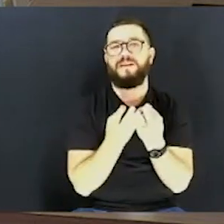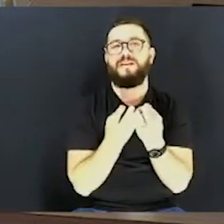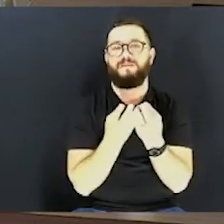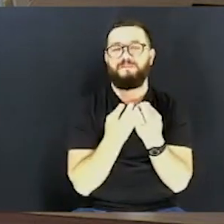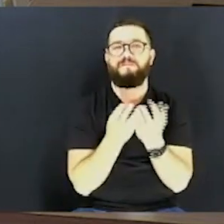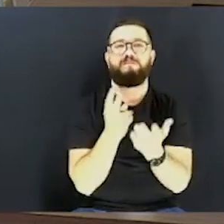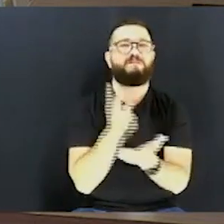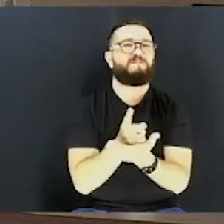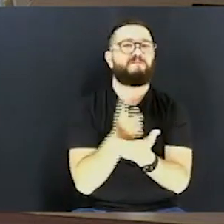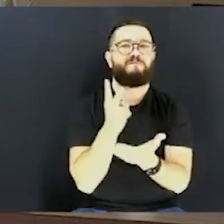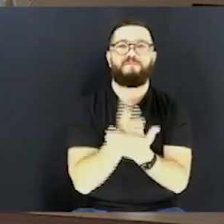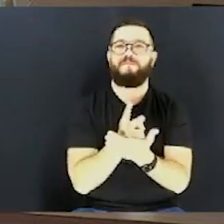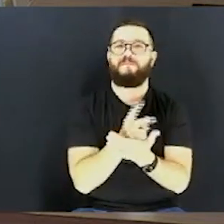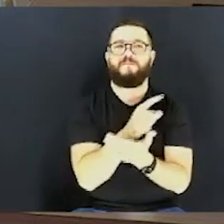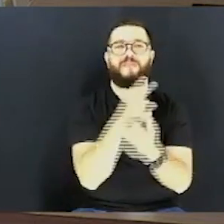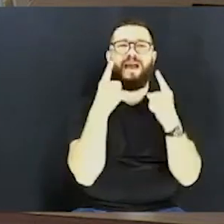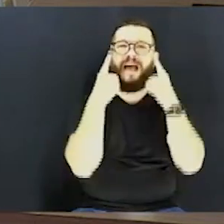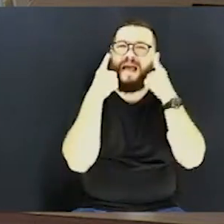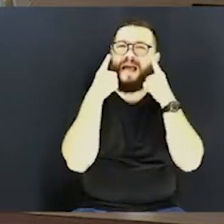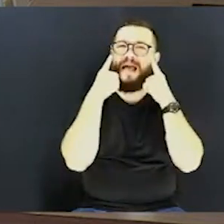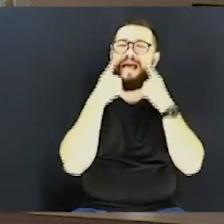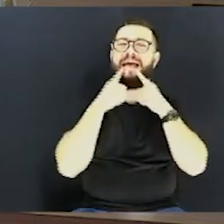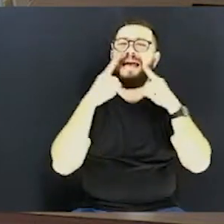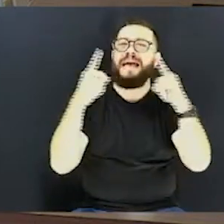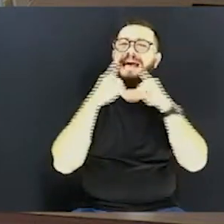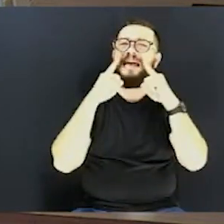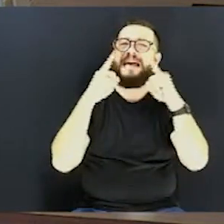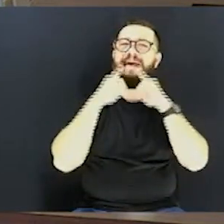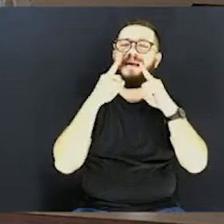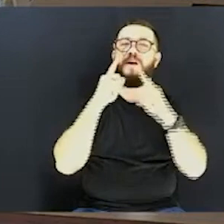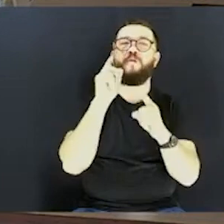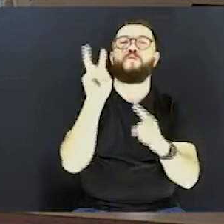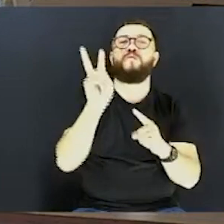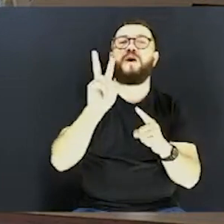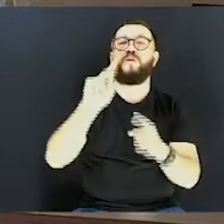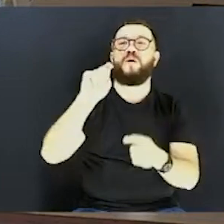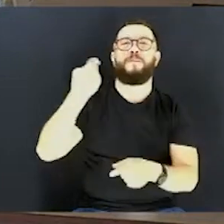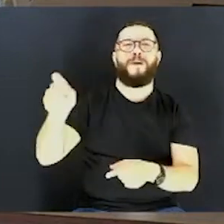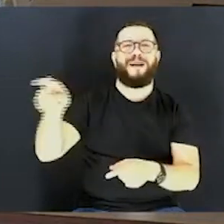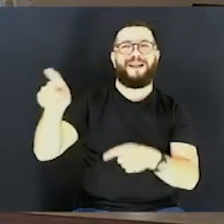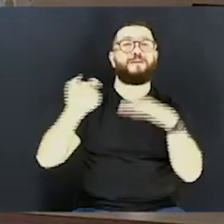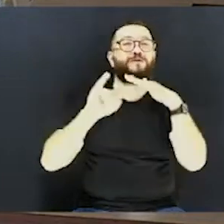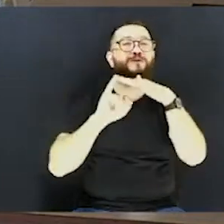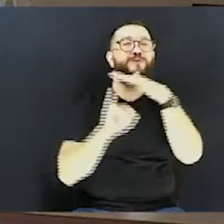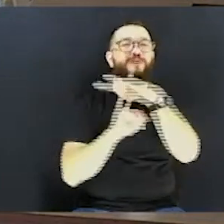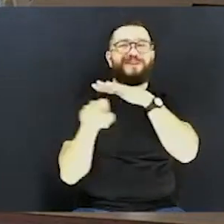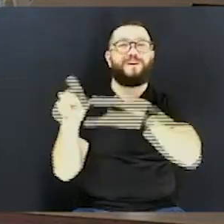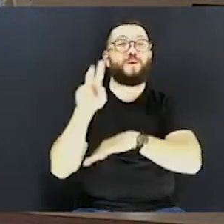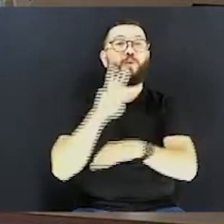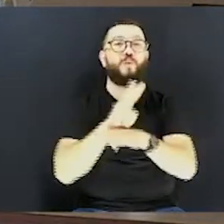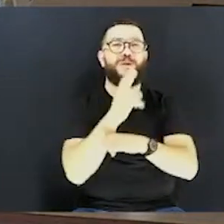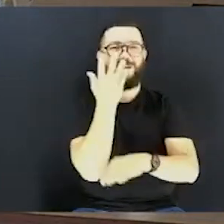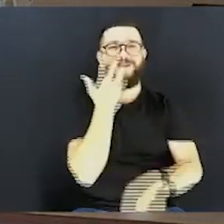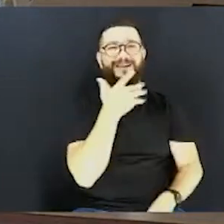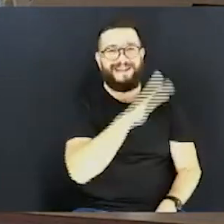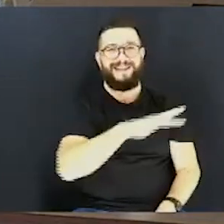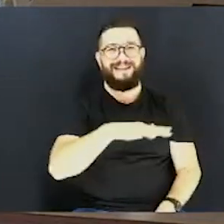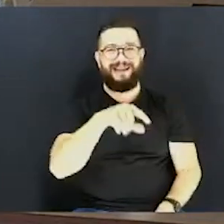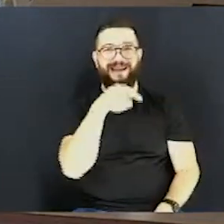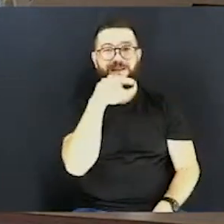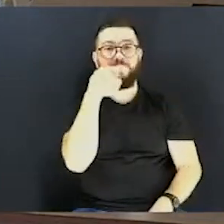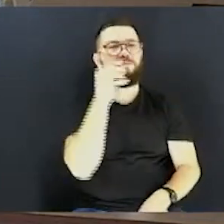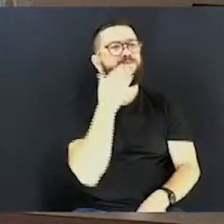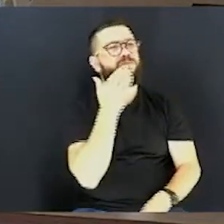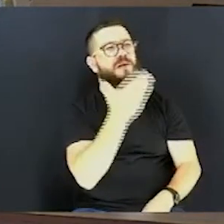reclamação com relação ao valor pago para essas instituições. E eu quero aqui fazer mais uma solicitação à prefeitura. De novo, não adianta a gente colocar